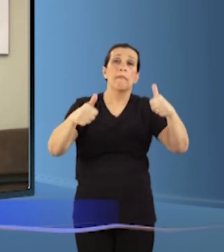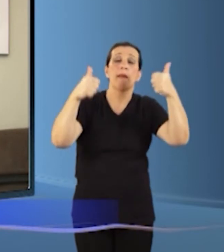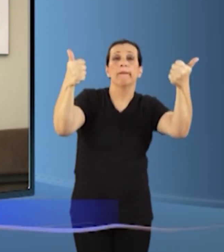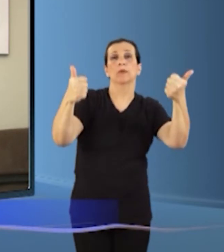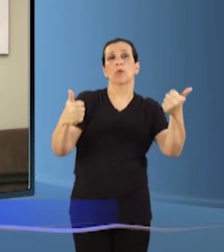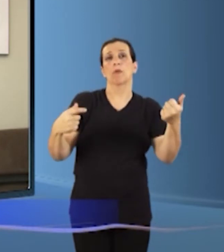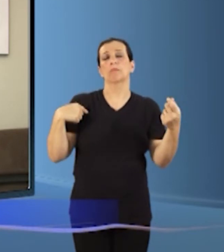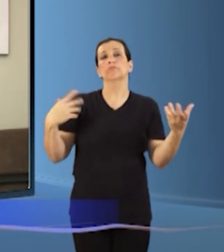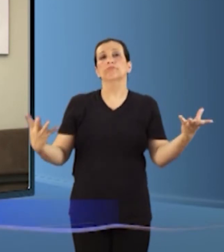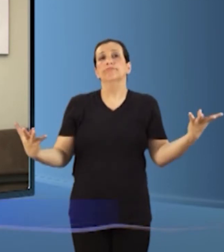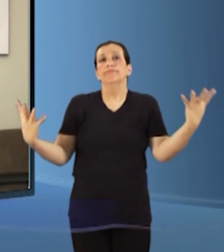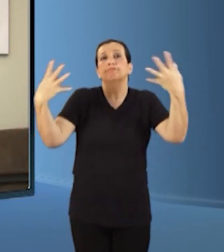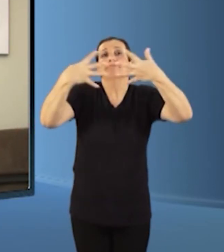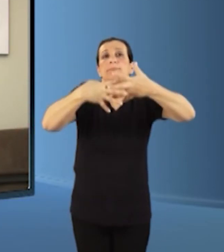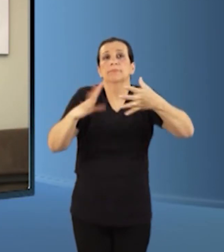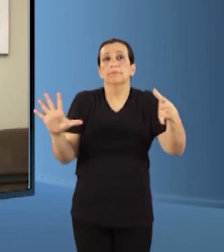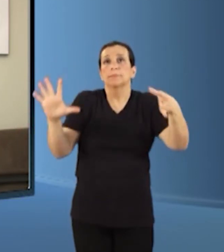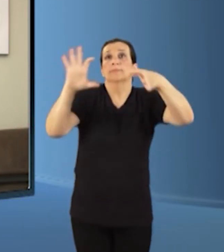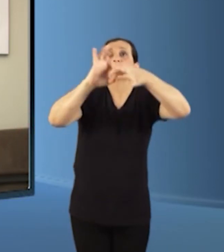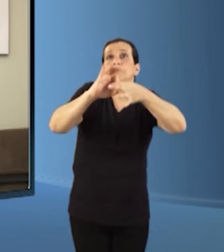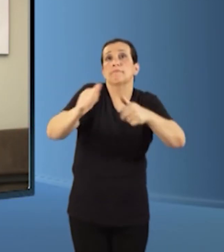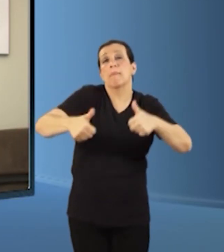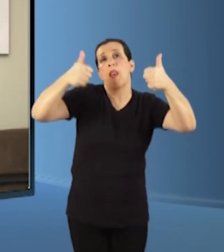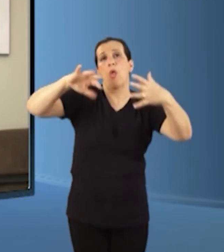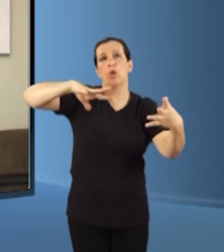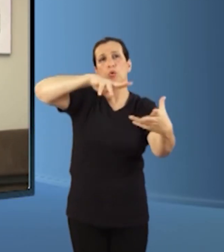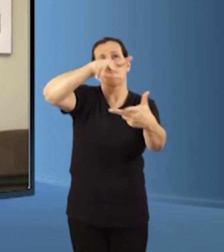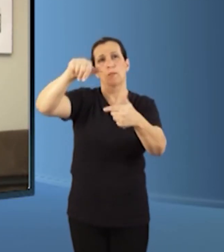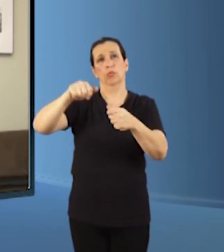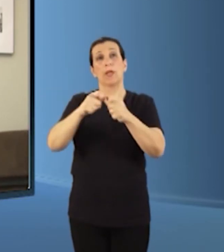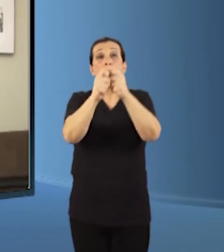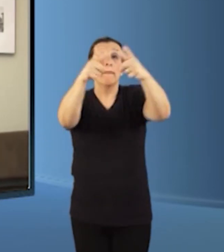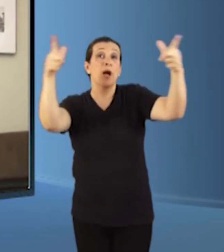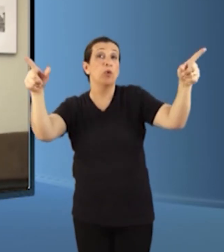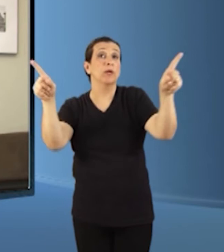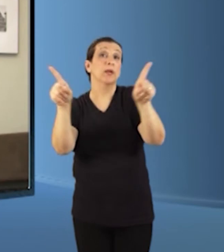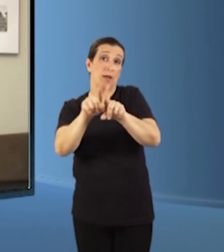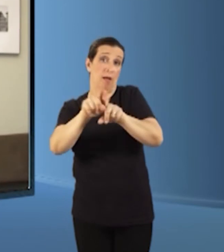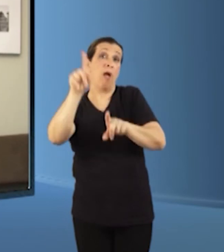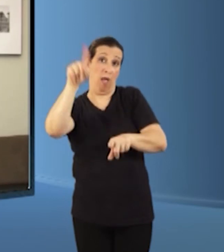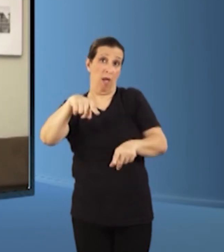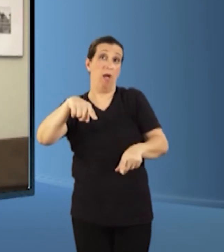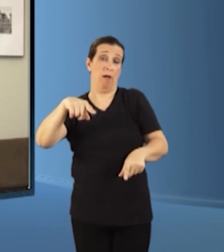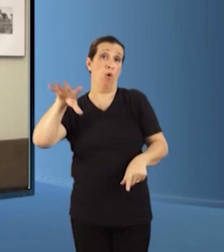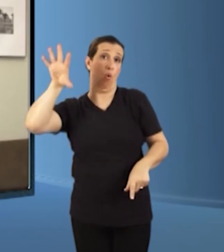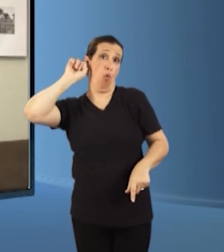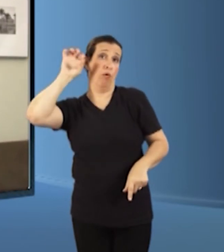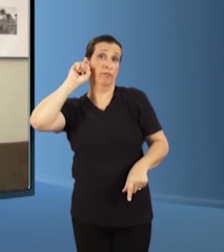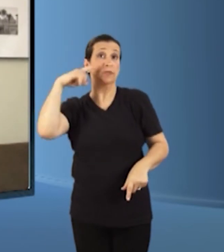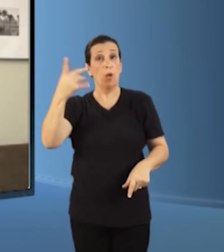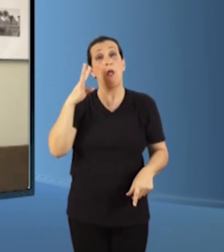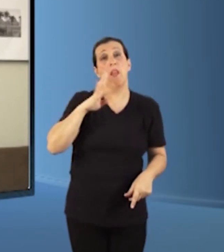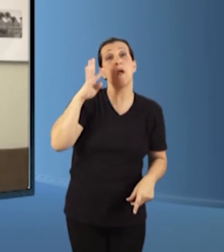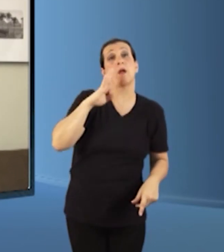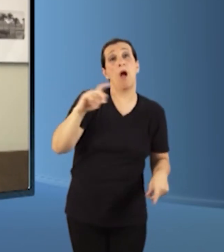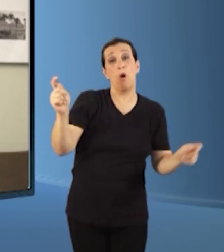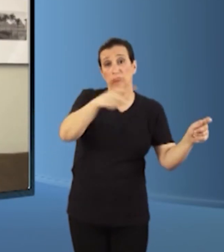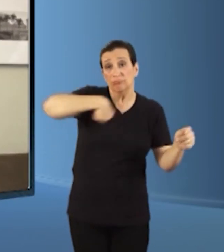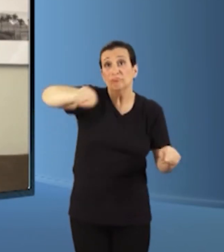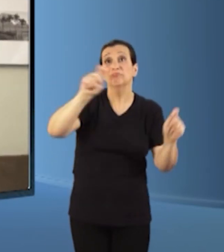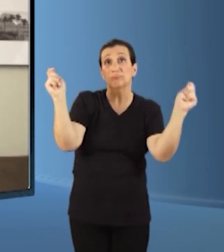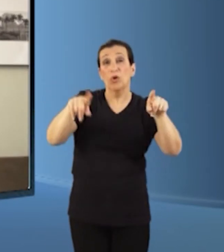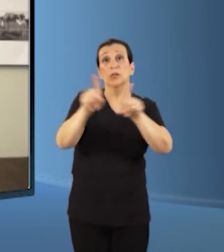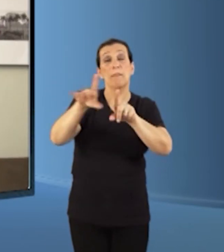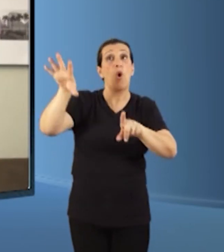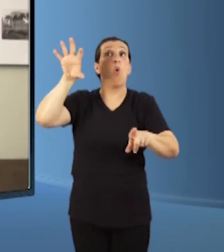comunicar melhor, a se integrar melhor no mundo. A maioria é tudo ouvinte, então é legal a gente poder